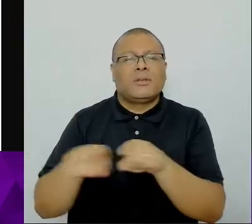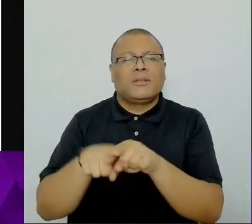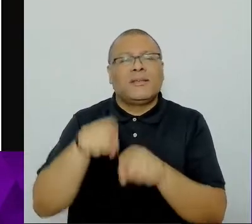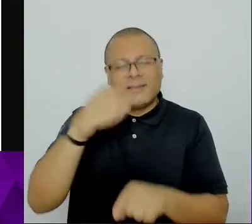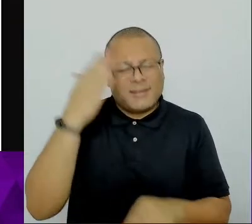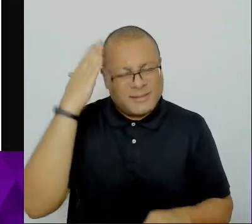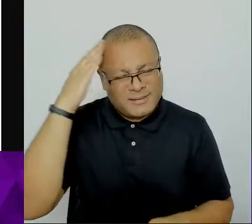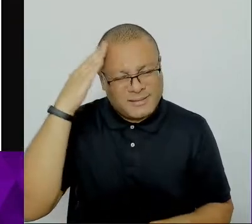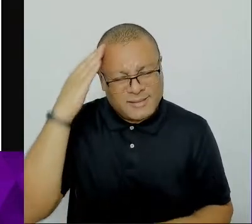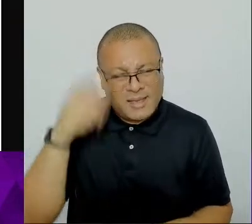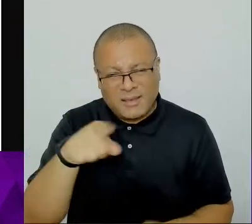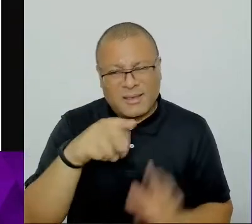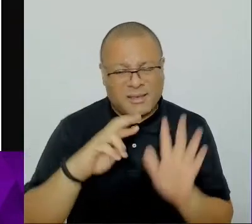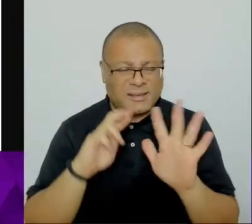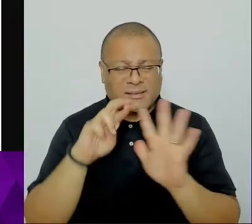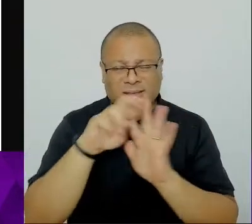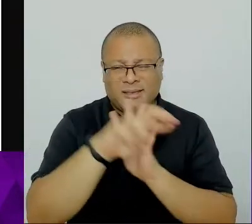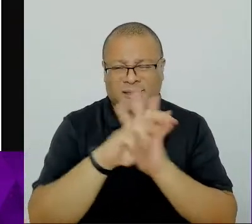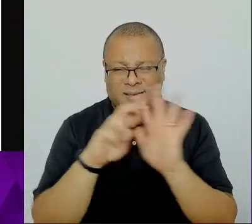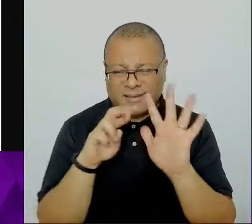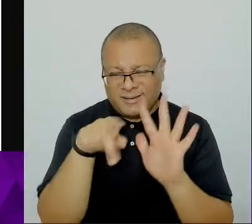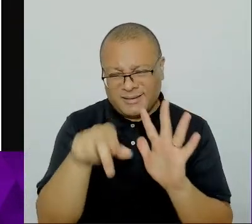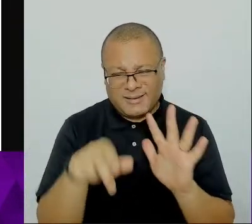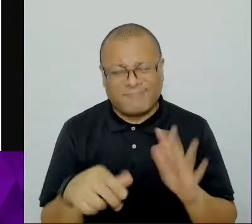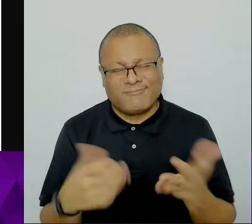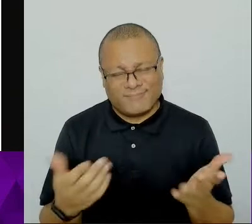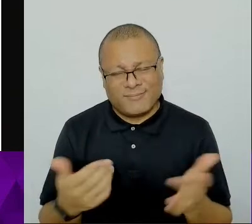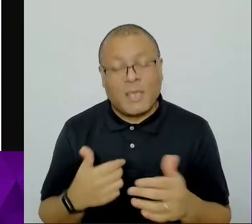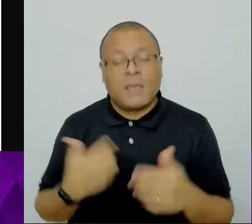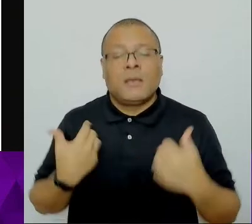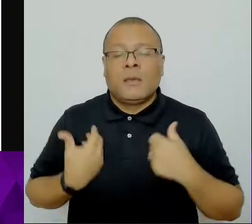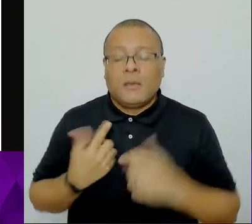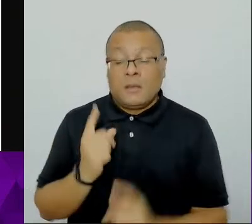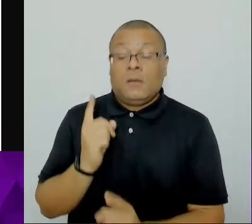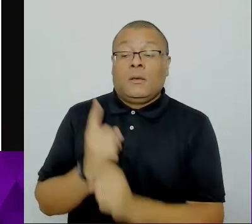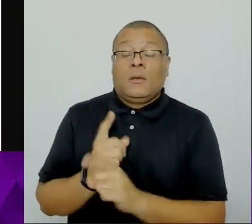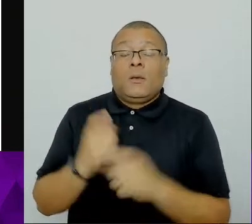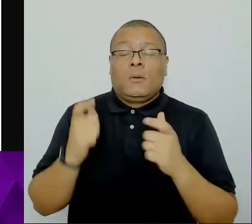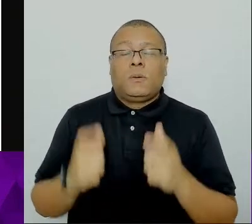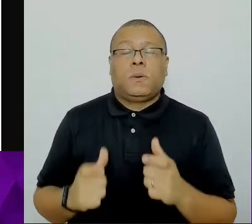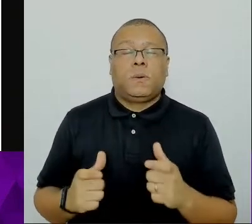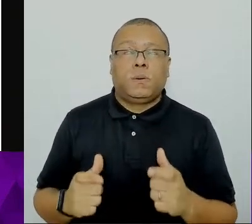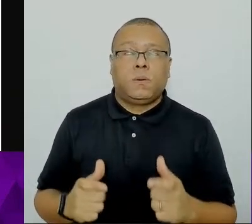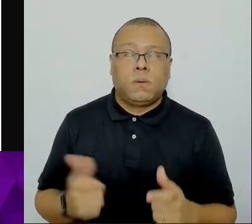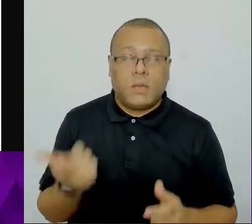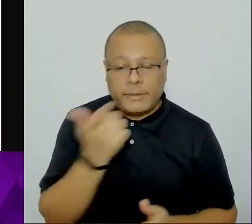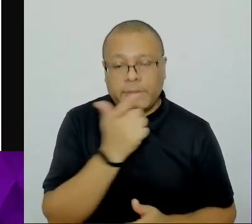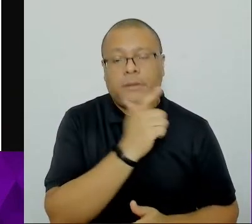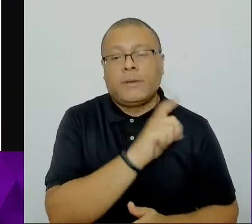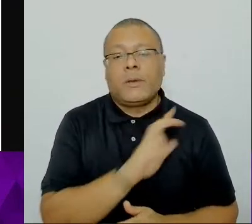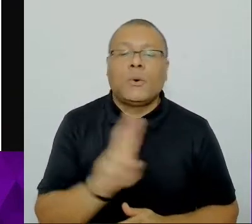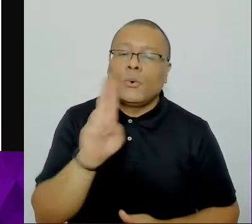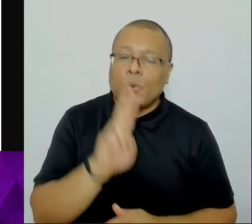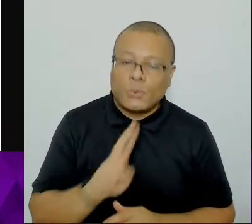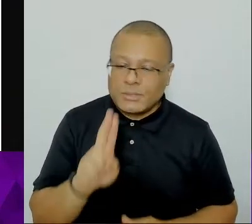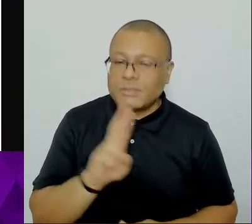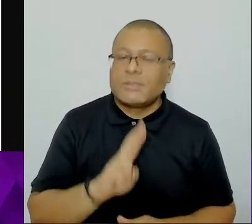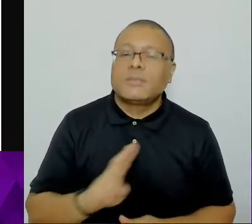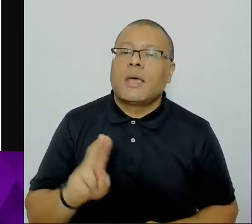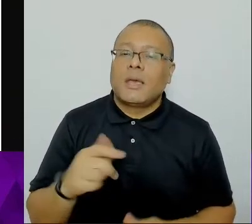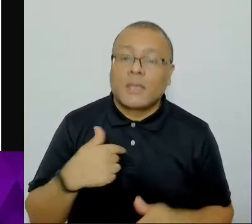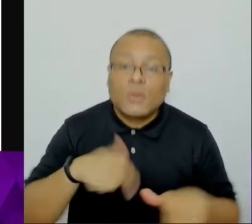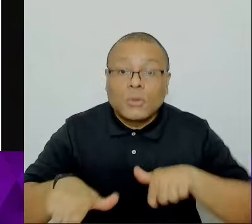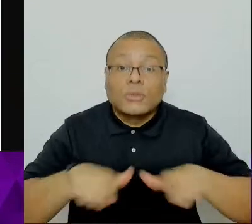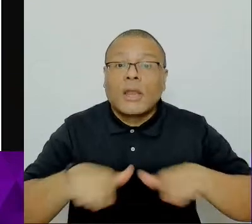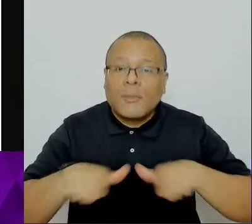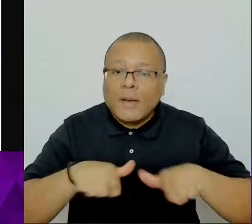fica super confortável quando a gente está num Jupyter Notebook, né, eu pelo menos fico ali, é onde eu estou